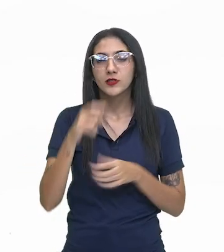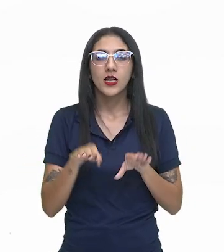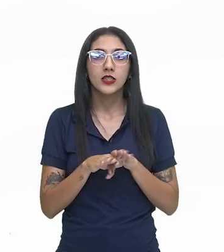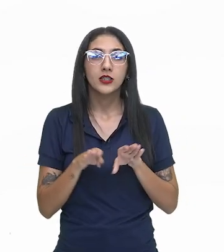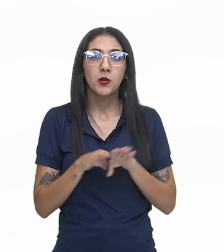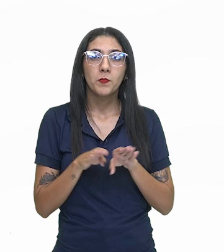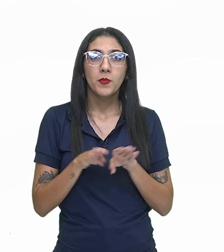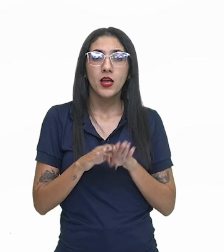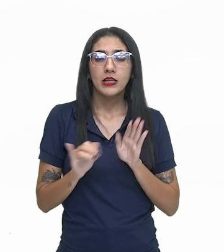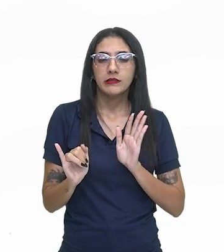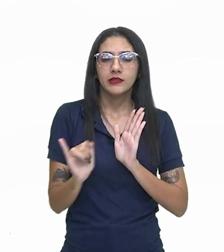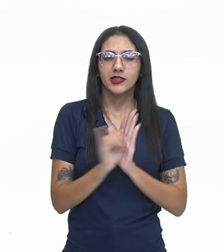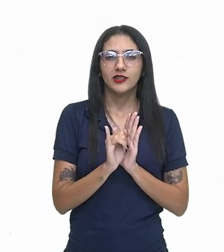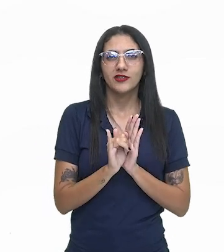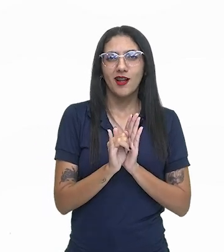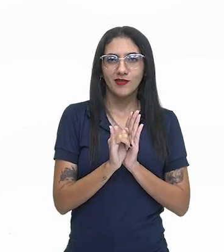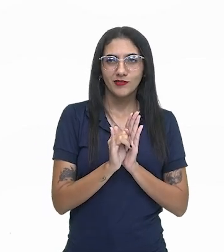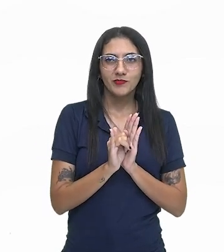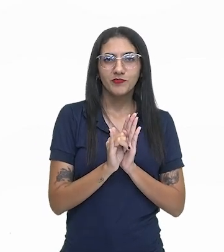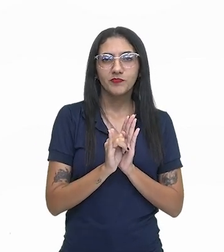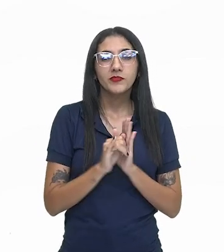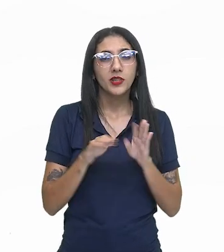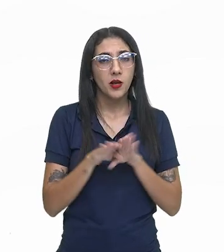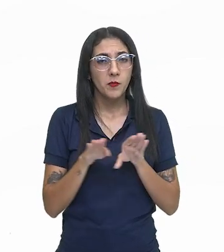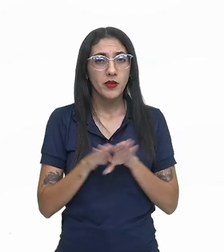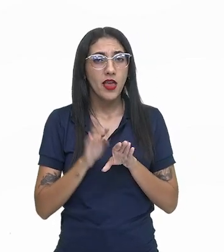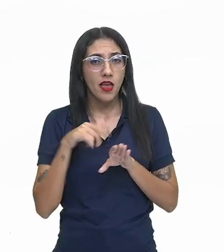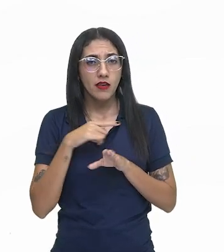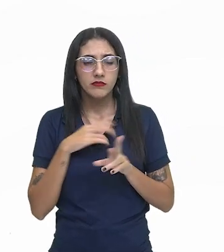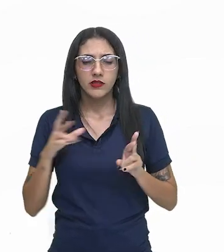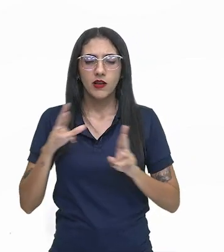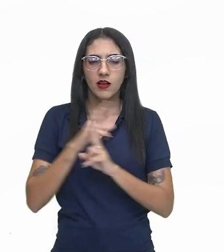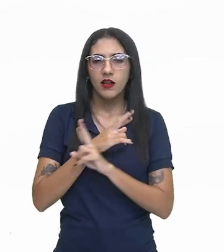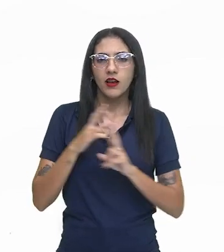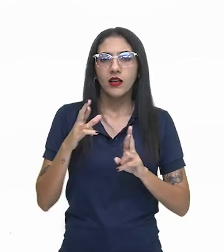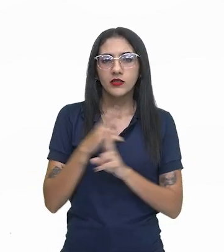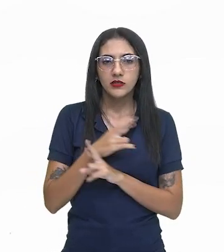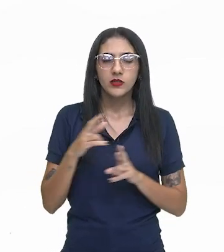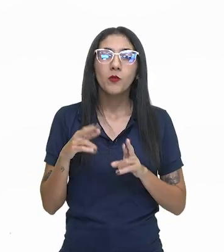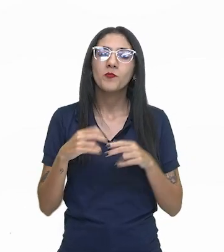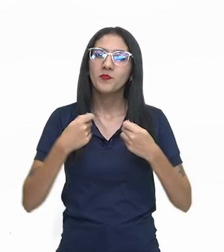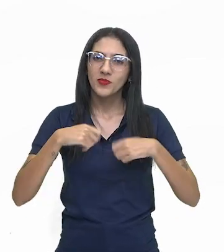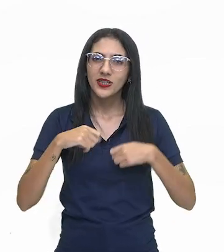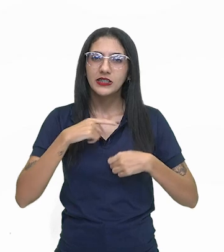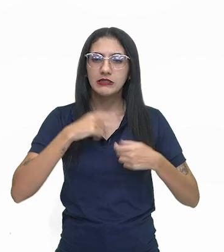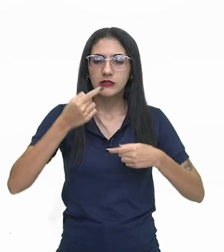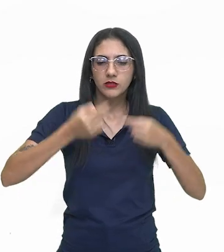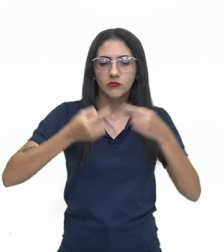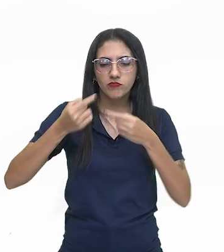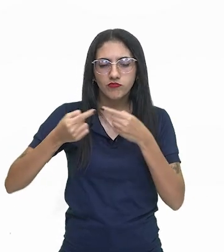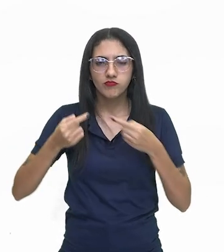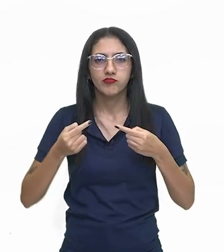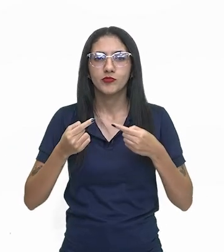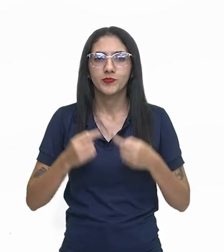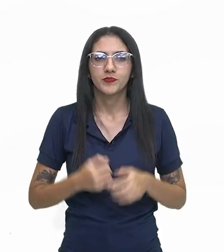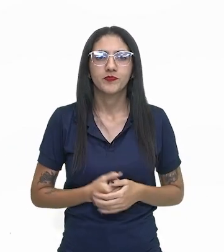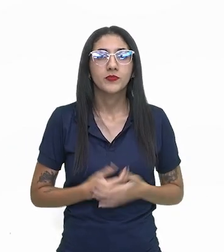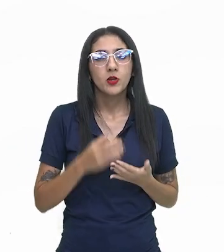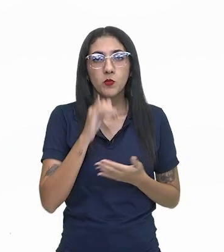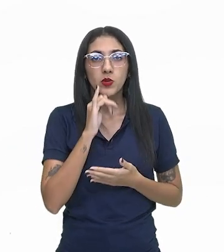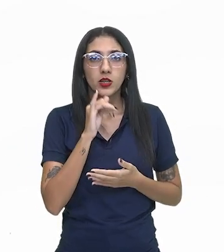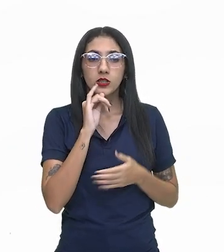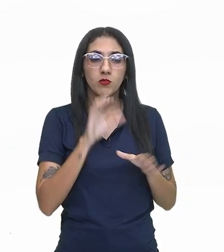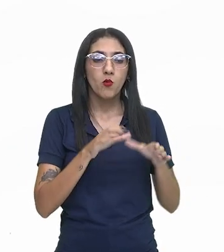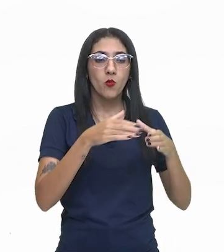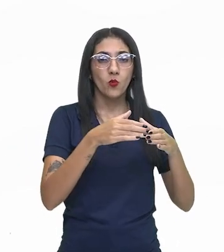social, e que essa inter-relação se dá através do conflito. Então, na sociedade, um grupo de